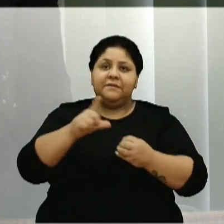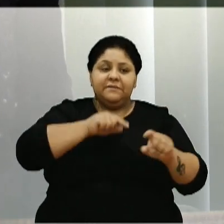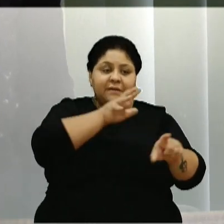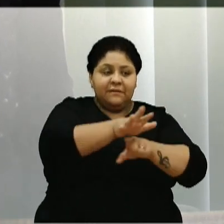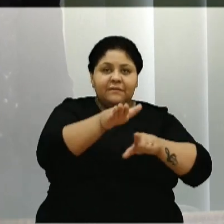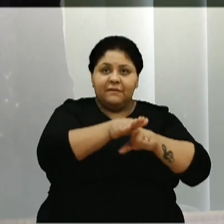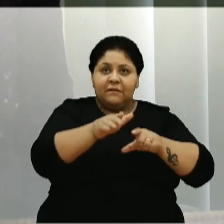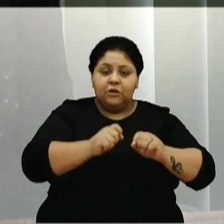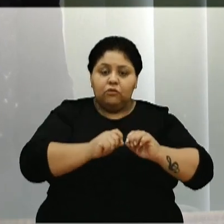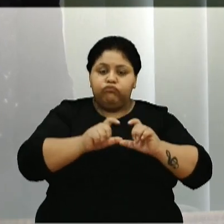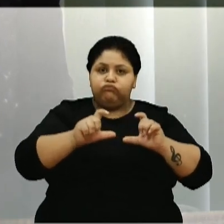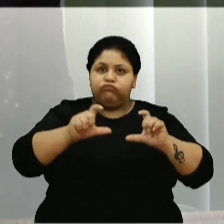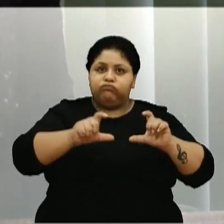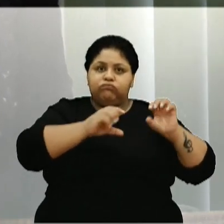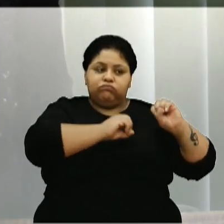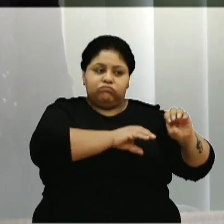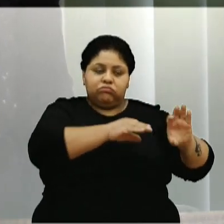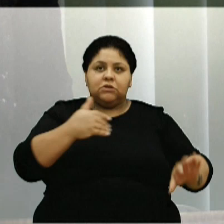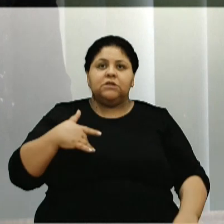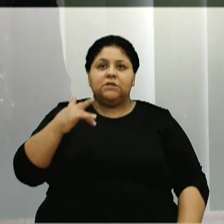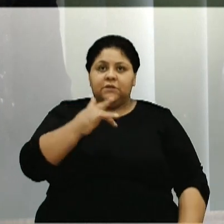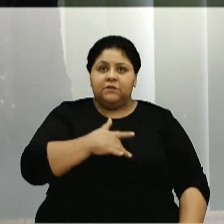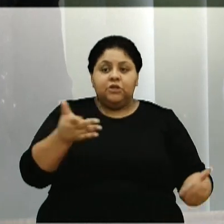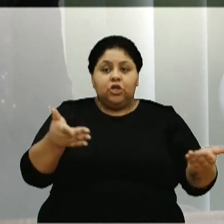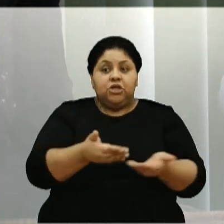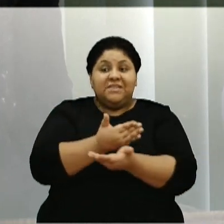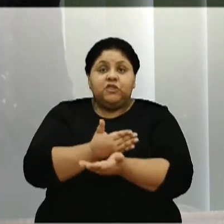crescente muito grande na educação, na saúde, que já começa,